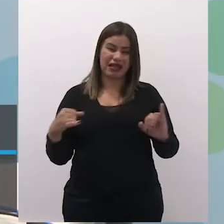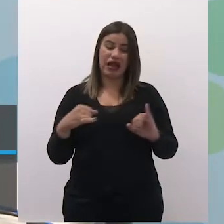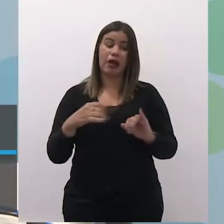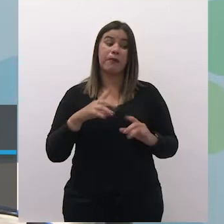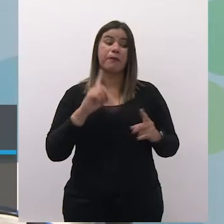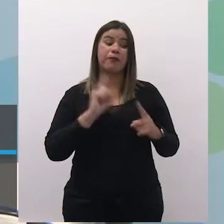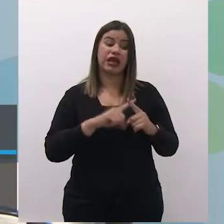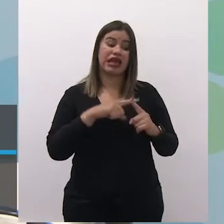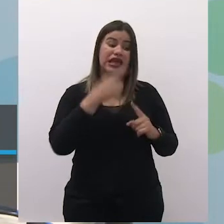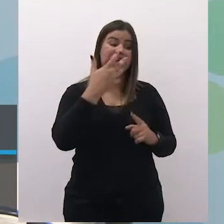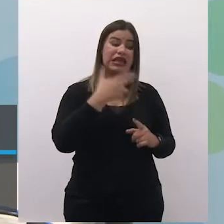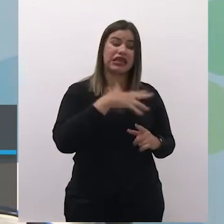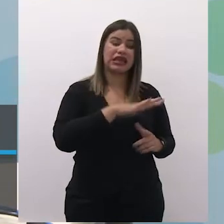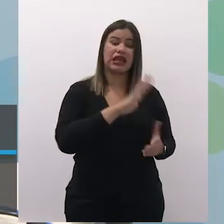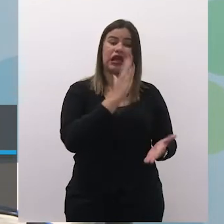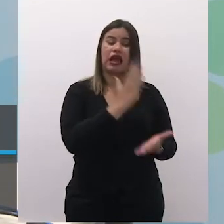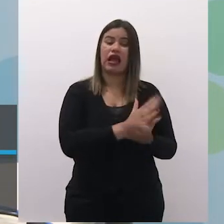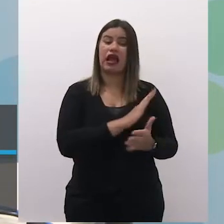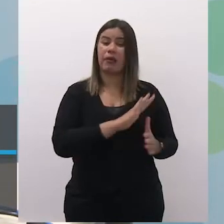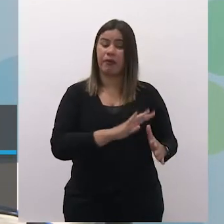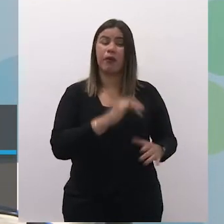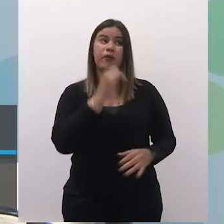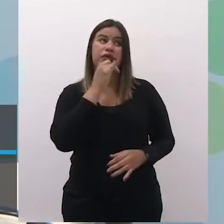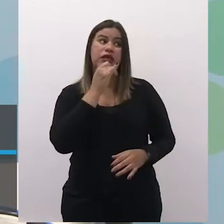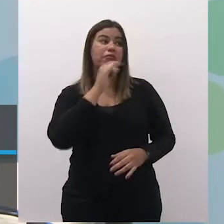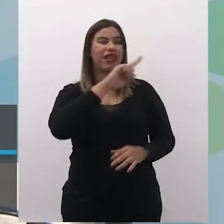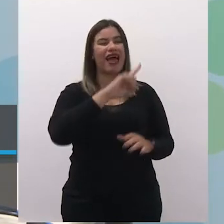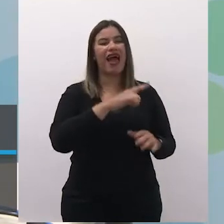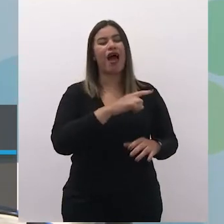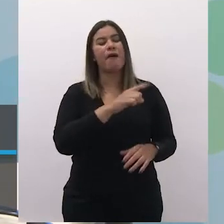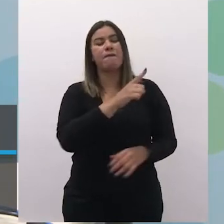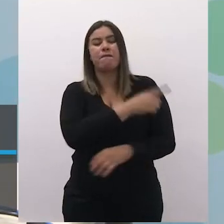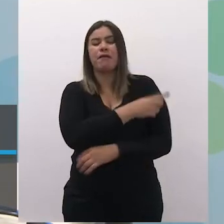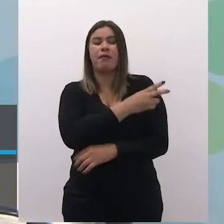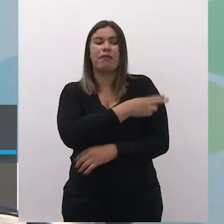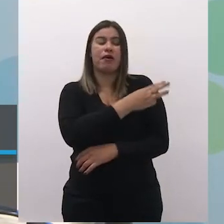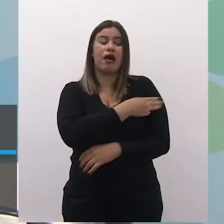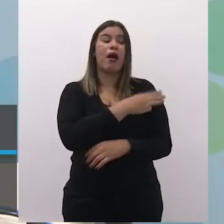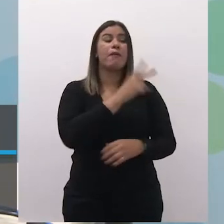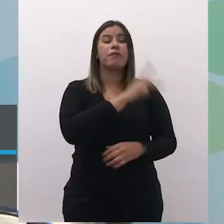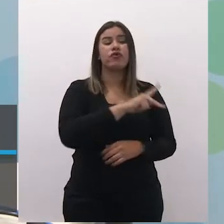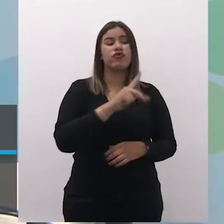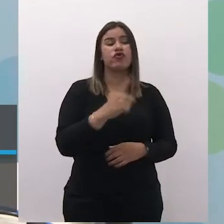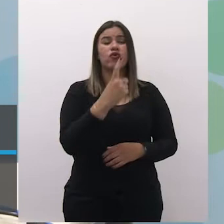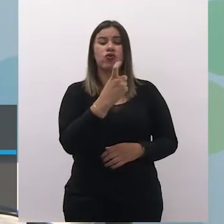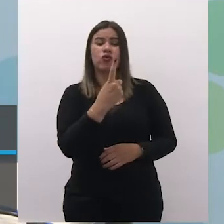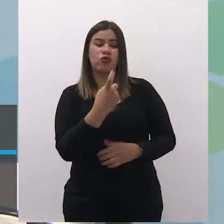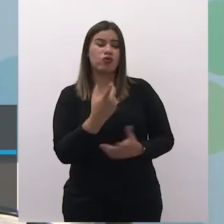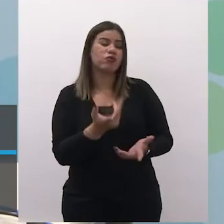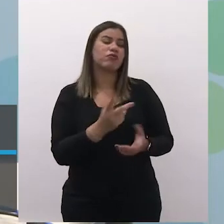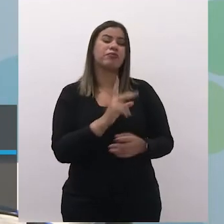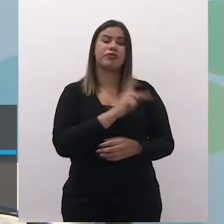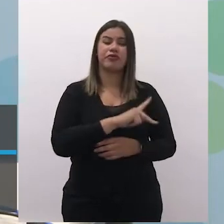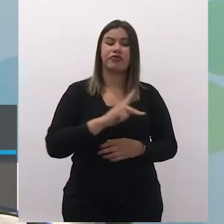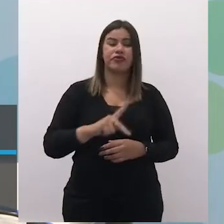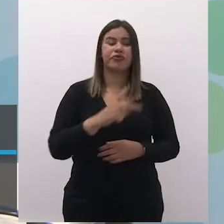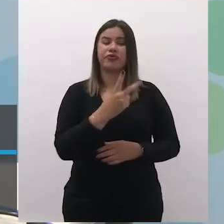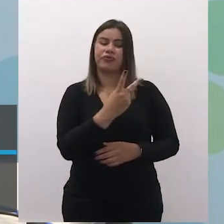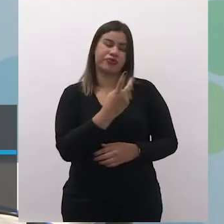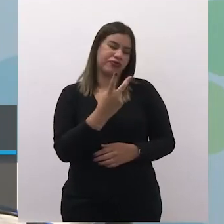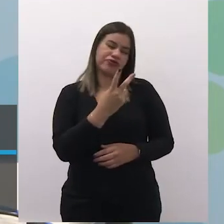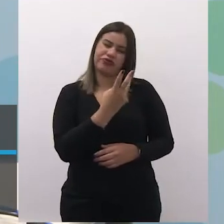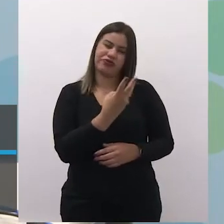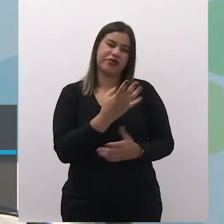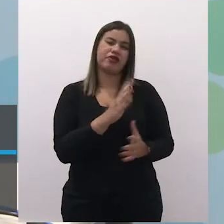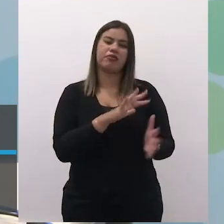iniciais, onde tem uma professora, às vezes 2 ou 3 professores, né? Um professor que são os referenciais,